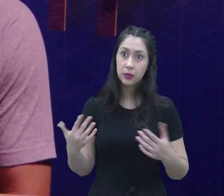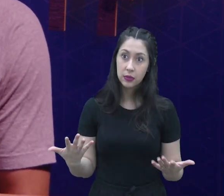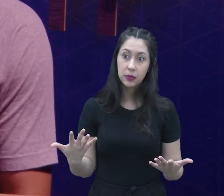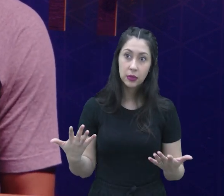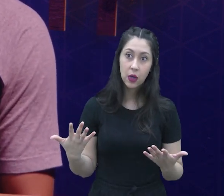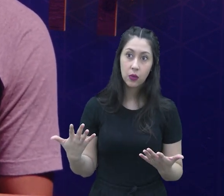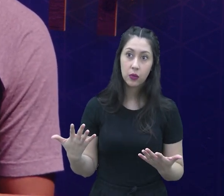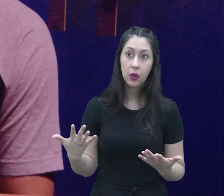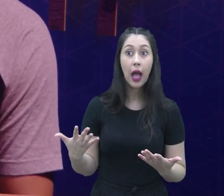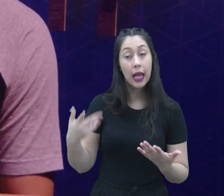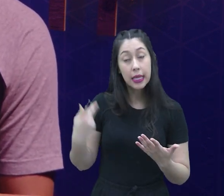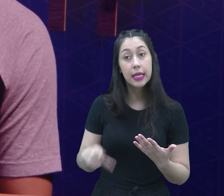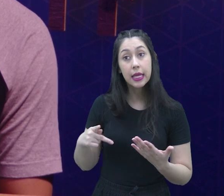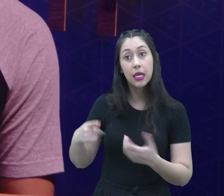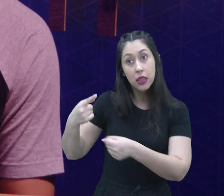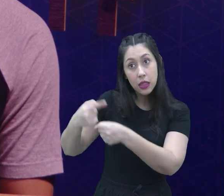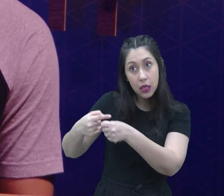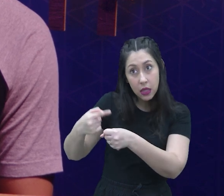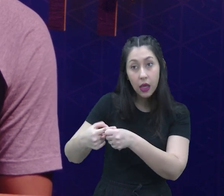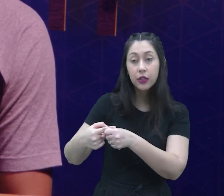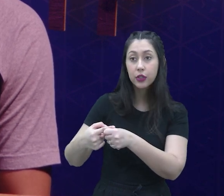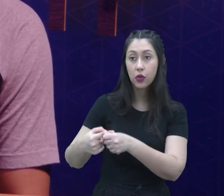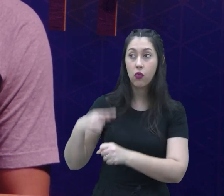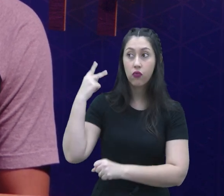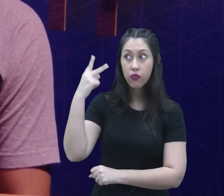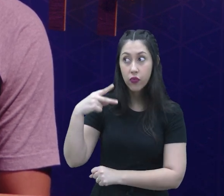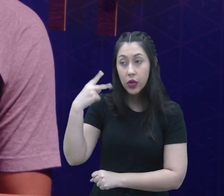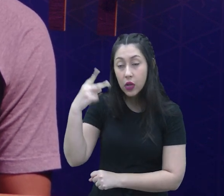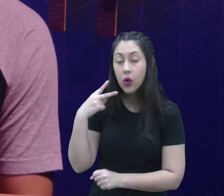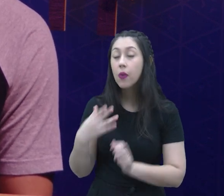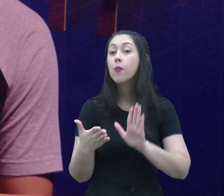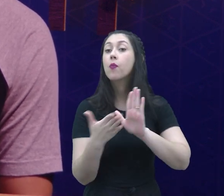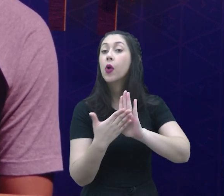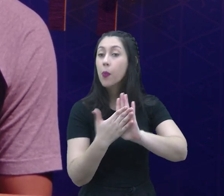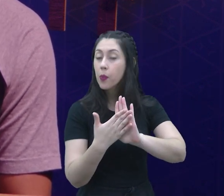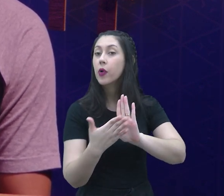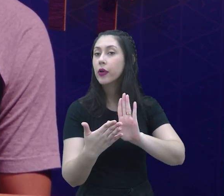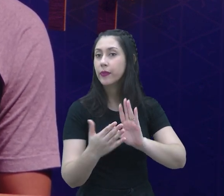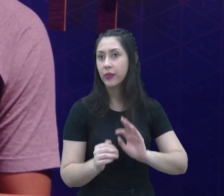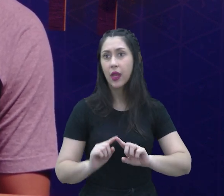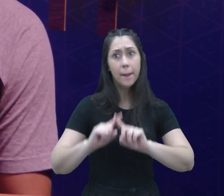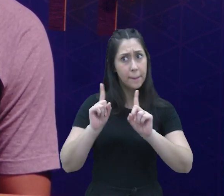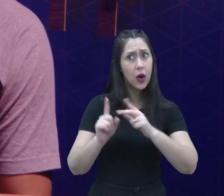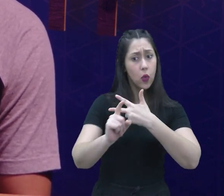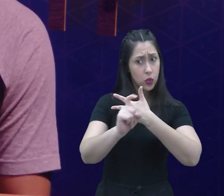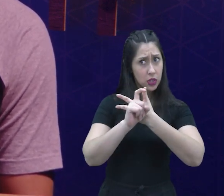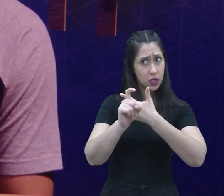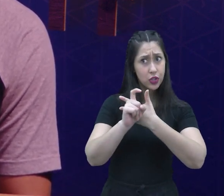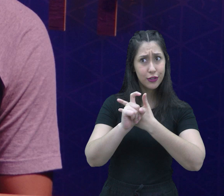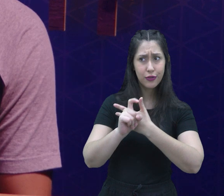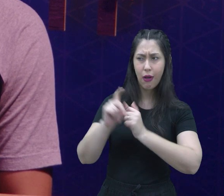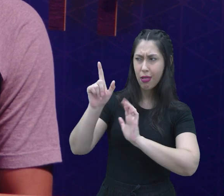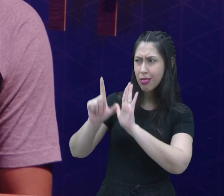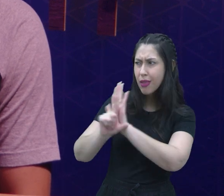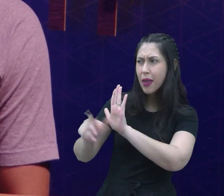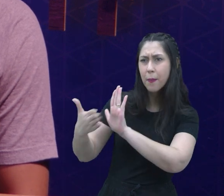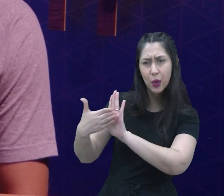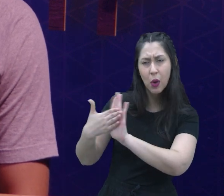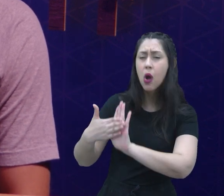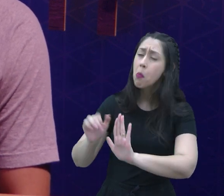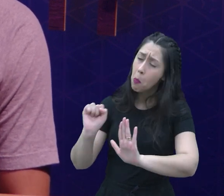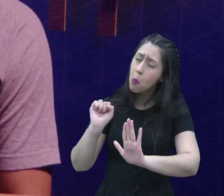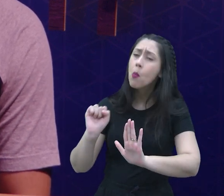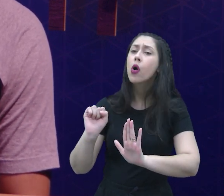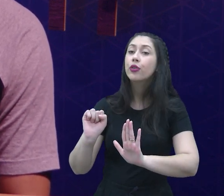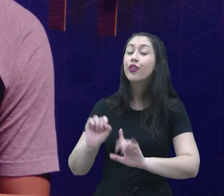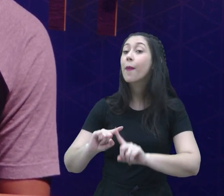nível municipal, né, propõe, né? O Poder Executivo ele pode também propor uma lei, e quem